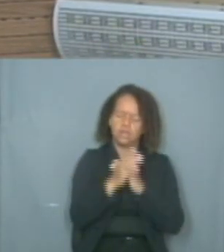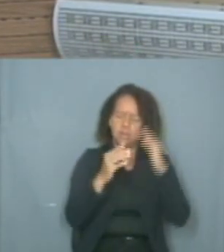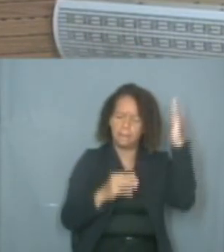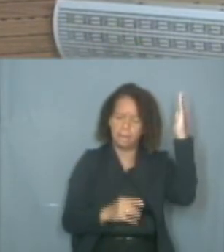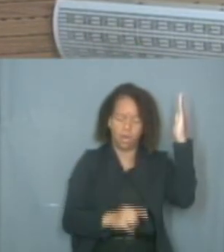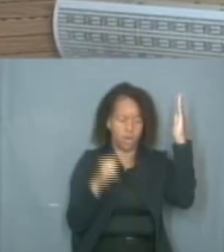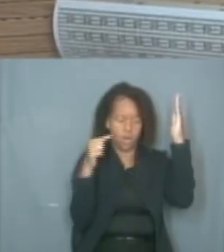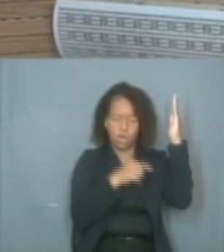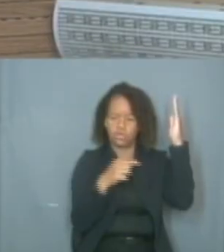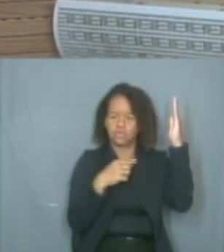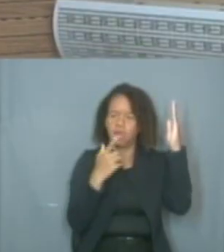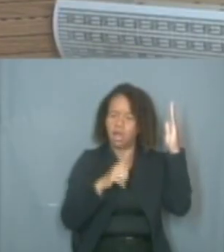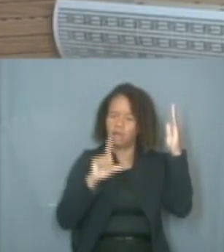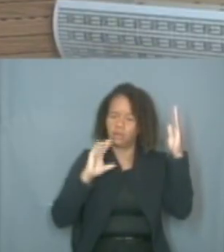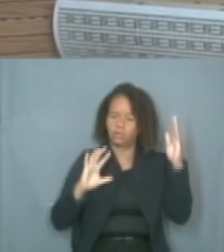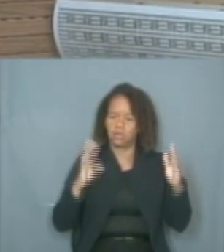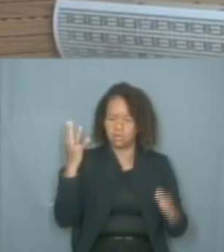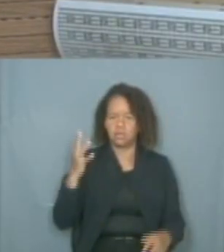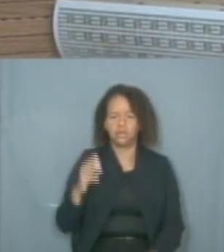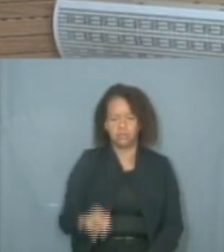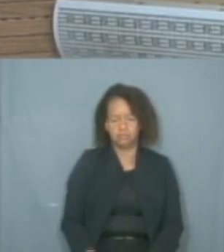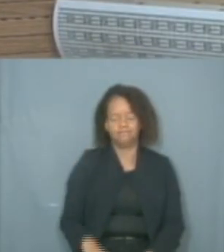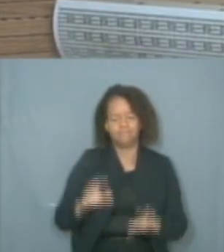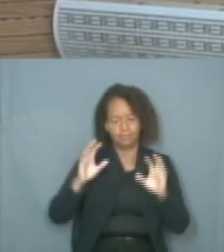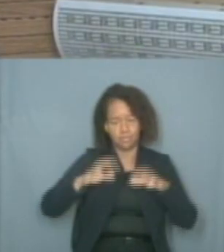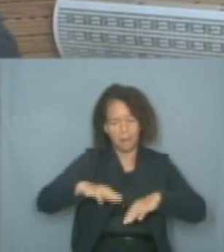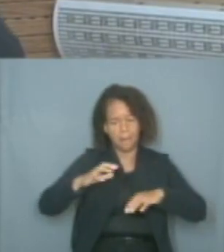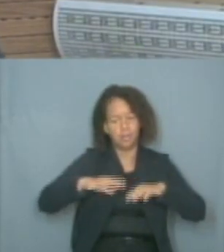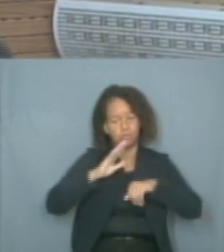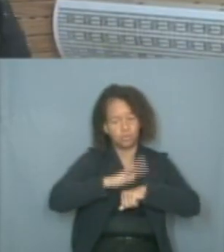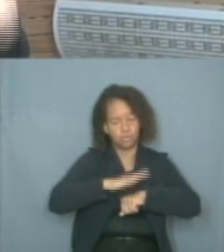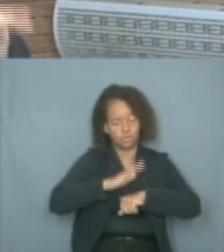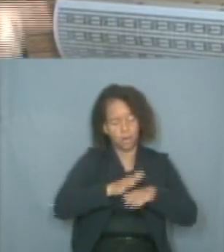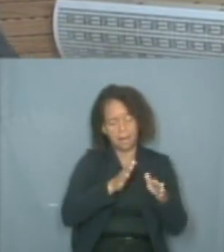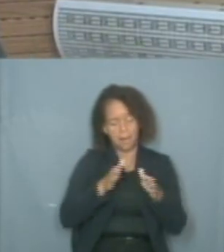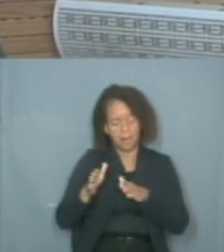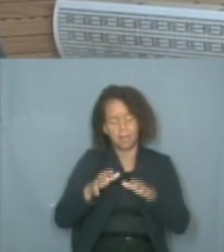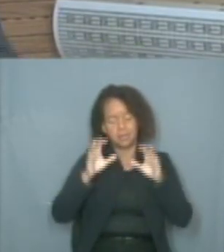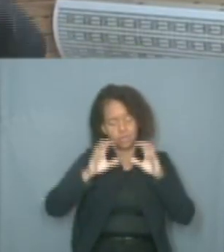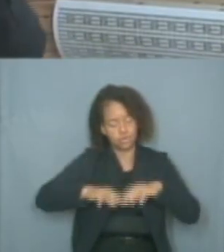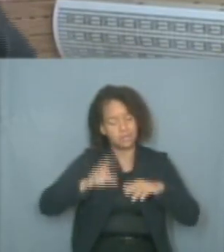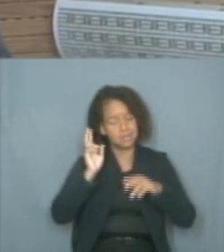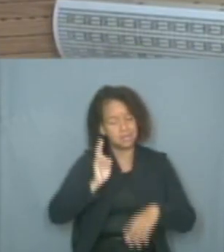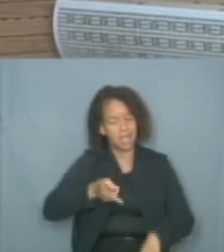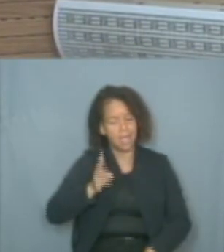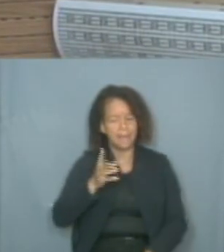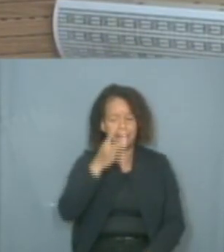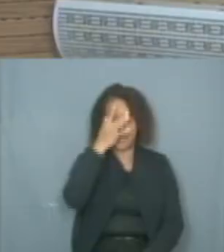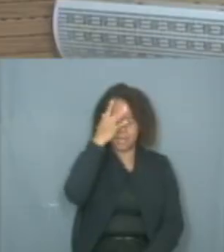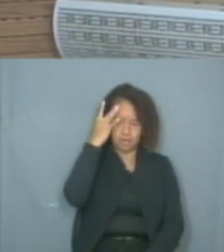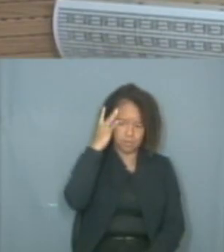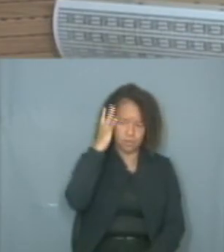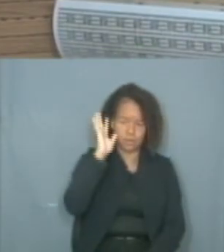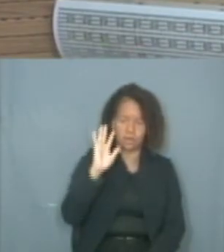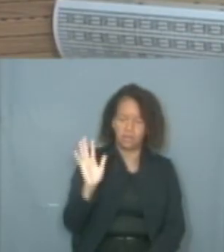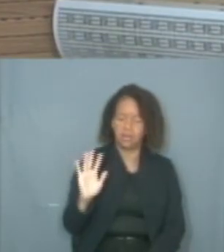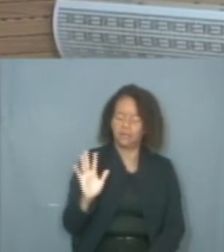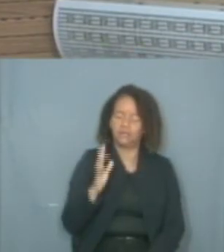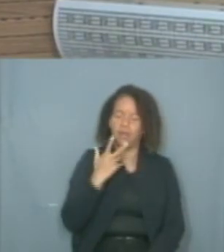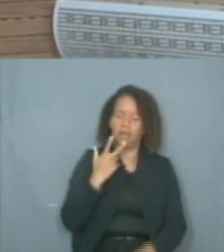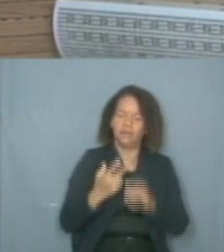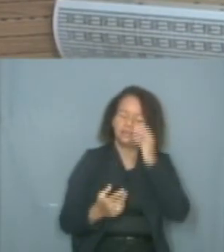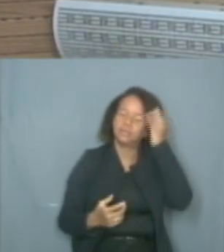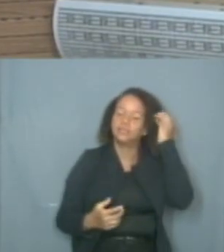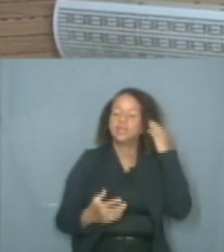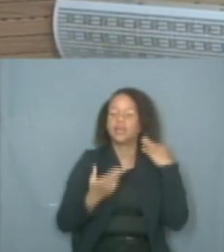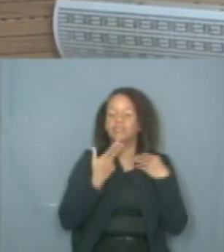pior aconteça, como tem acontecido nas chuvas. E acaba que a conta sempre vai para alguém, e não é sobre isso que a gente quer falar. A